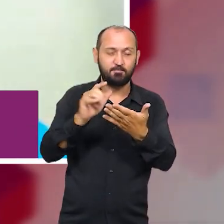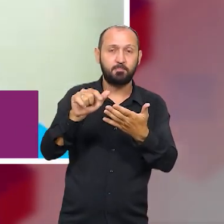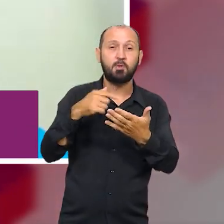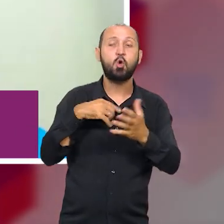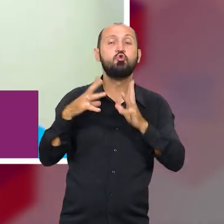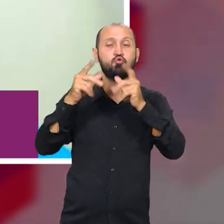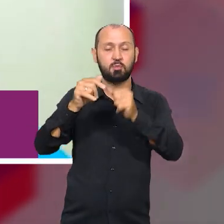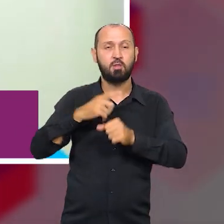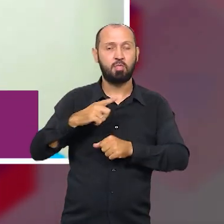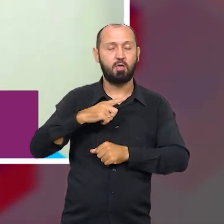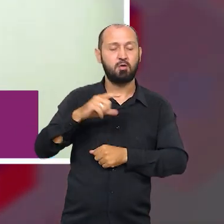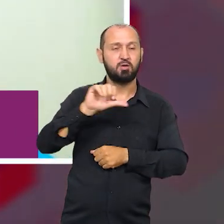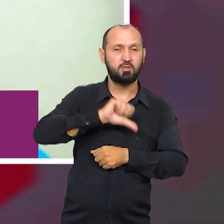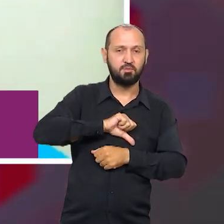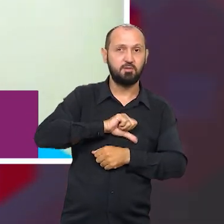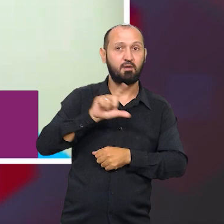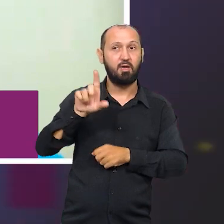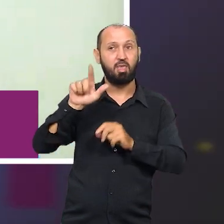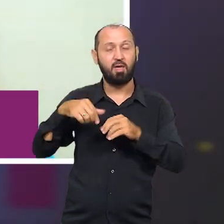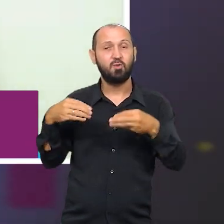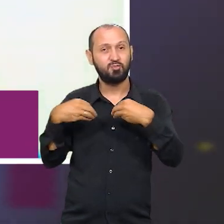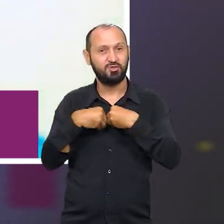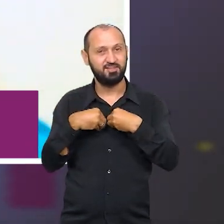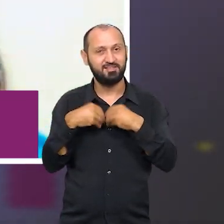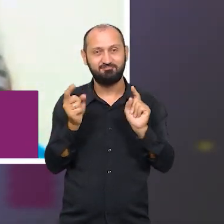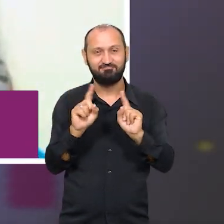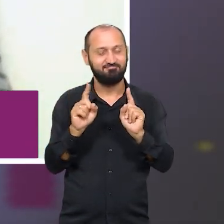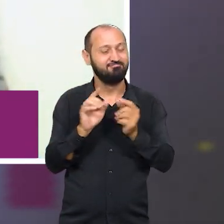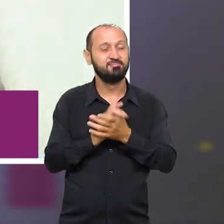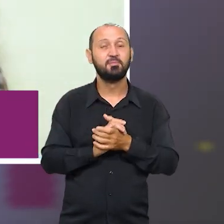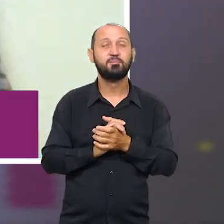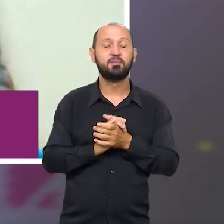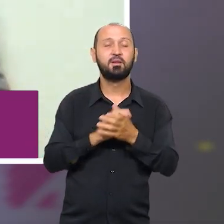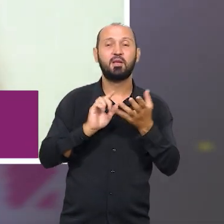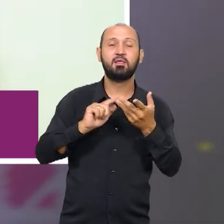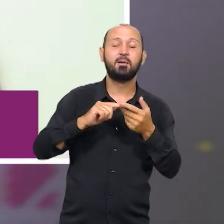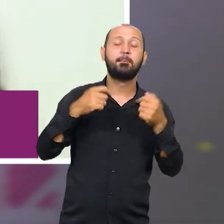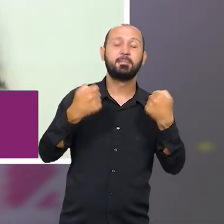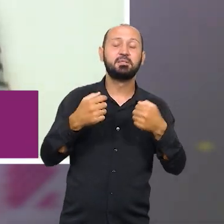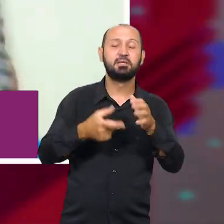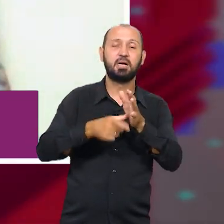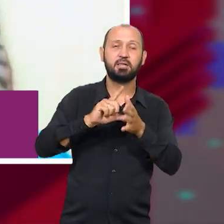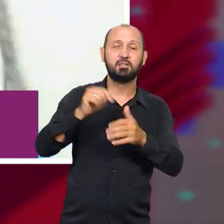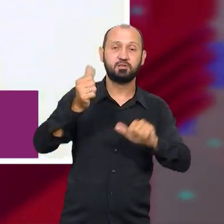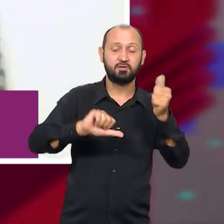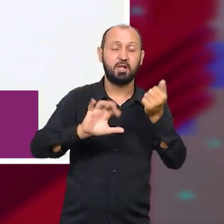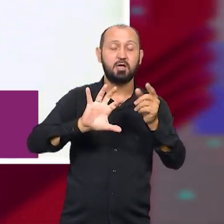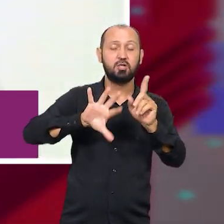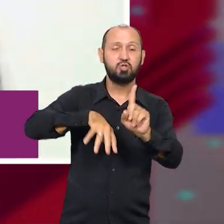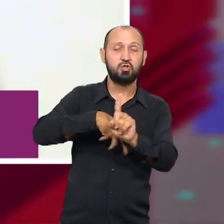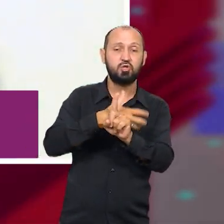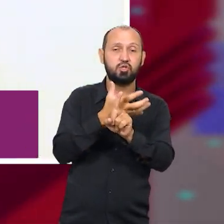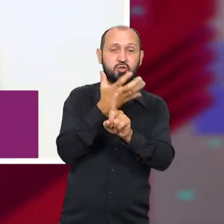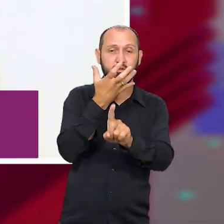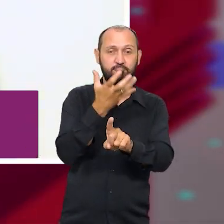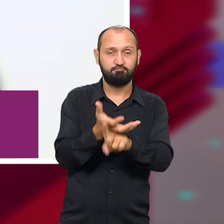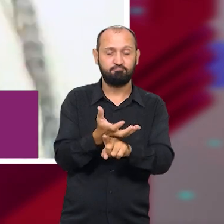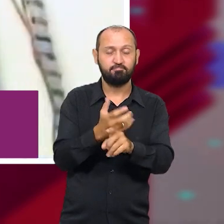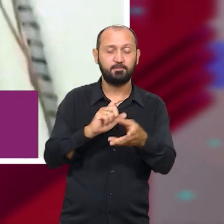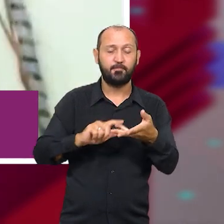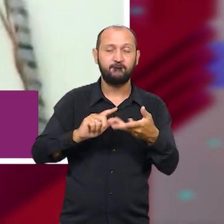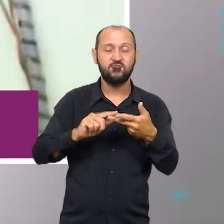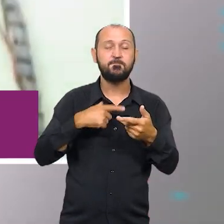toda pessoa que tem uma depressão seja autista, não é isso, né? É toda uma avaliação